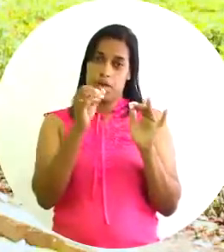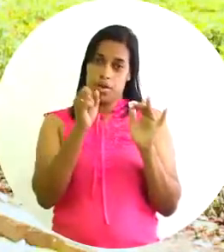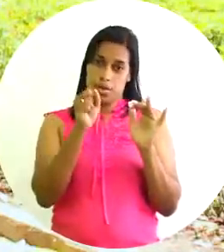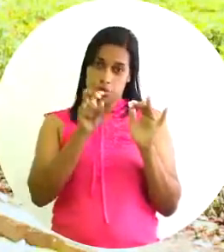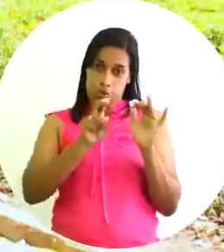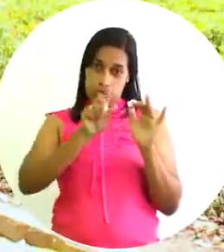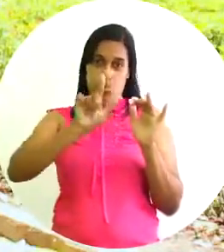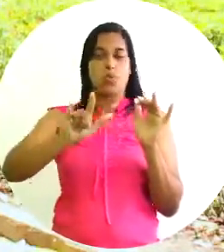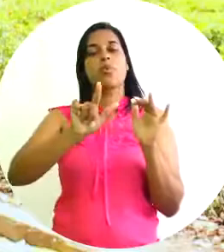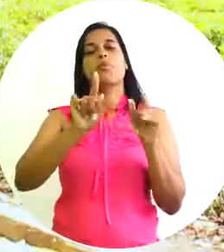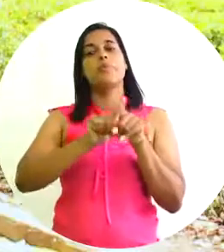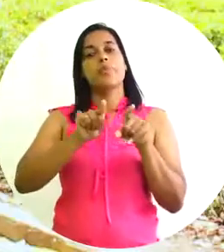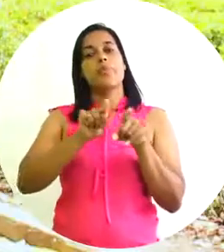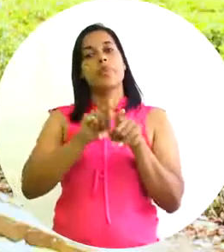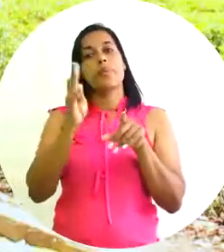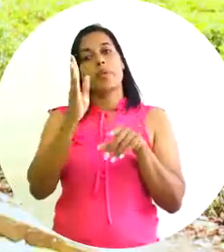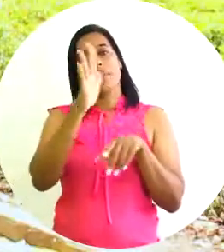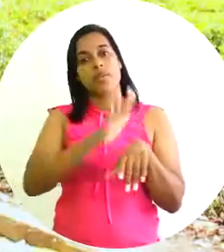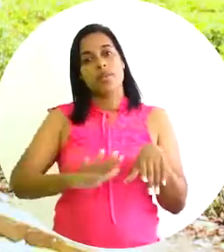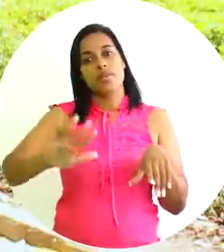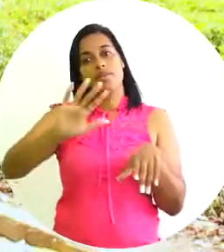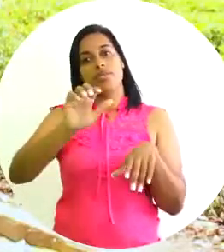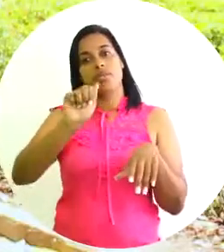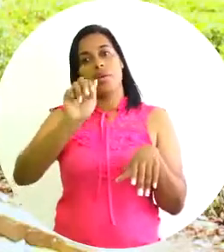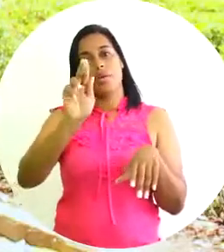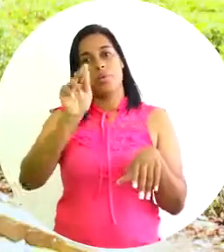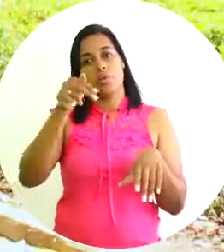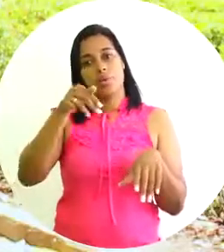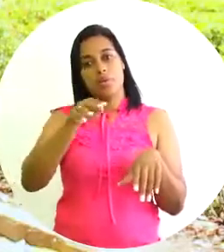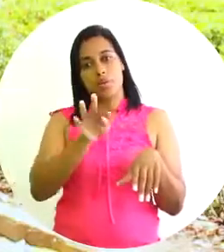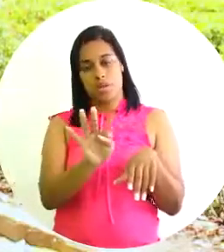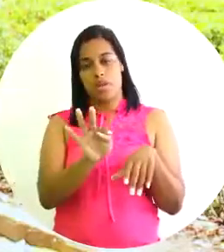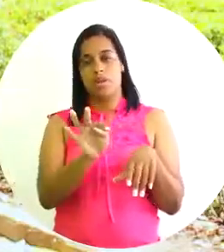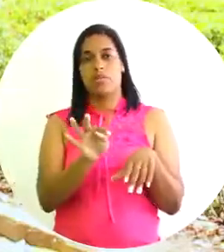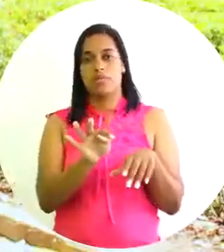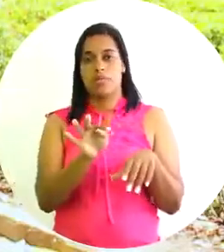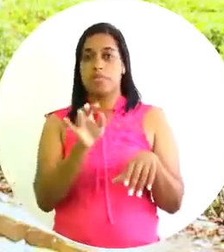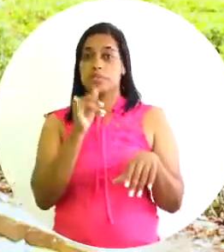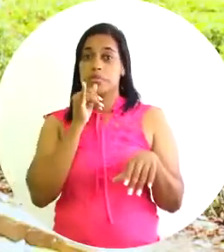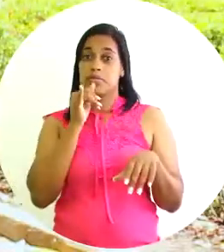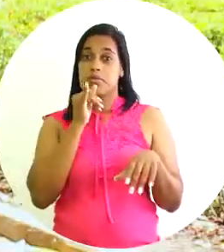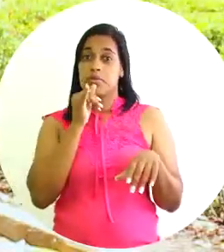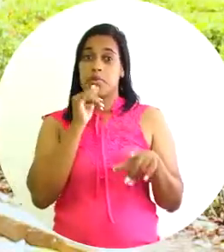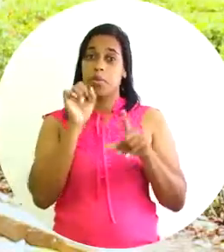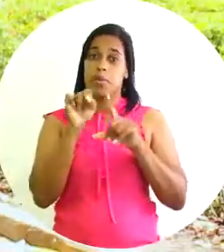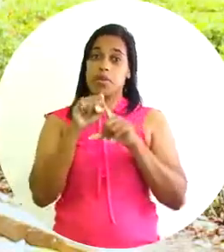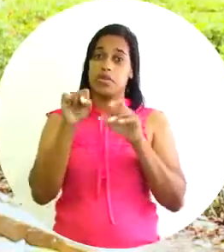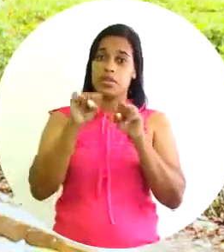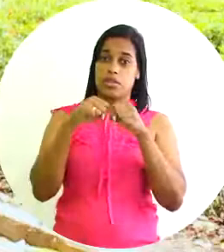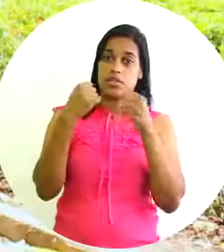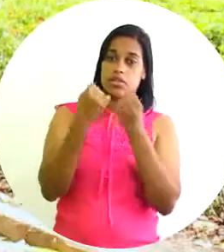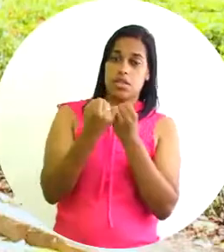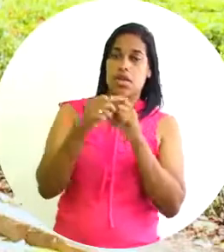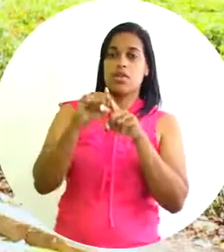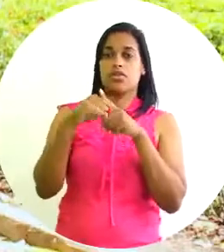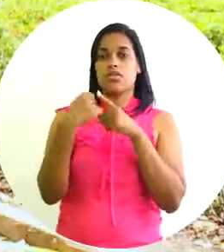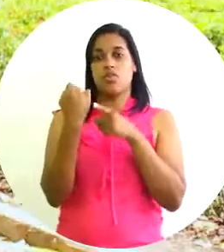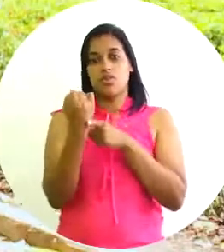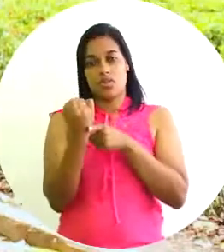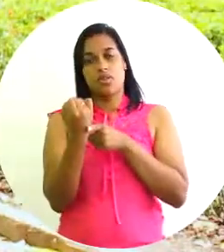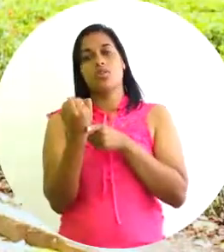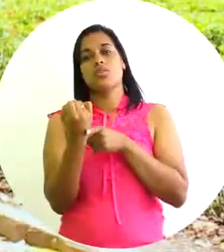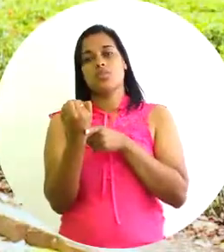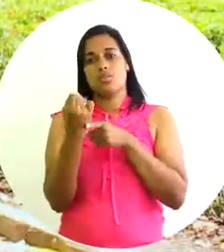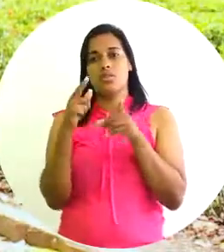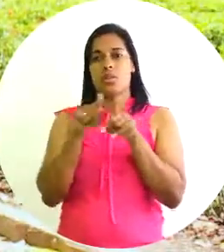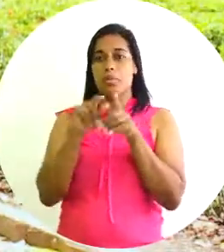nível nacional, a exemplo da ABNT. Nós temos o exemplo das associações e, por último,